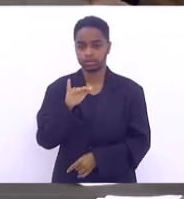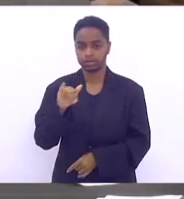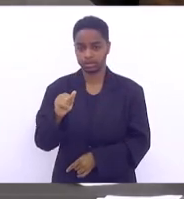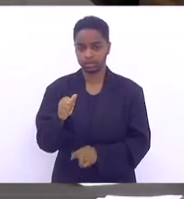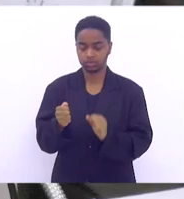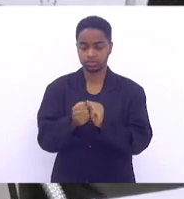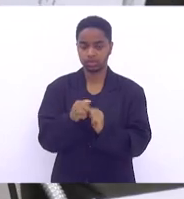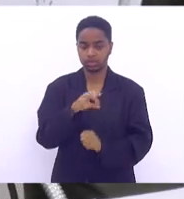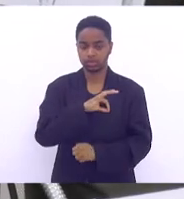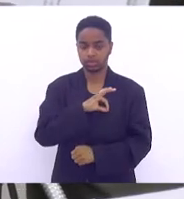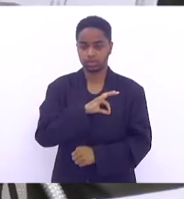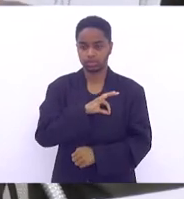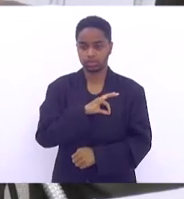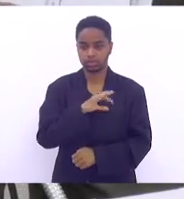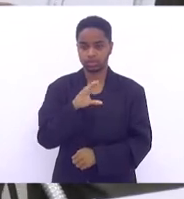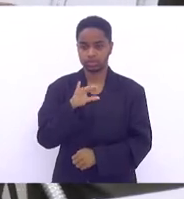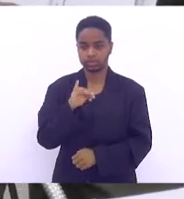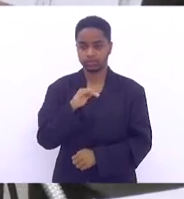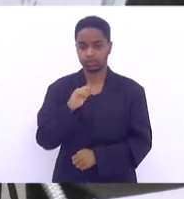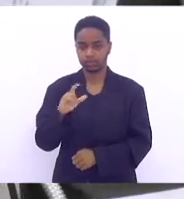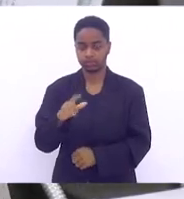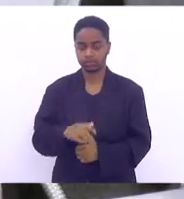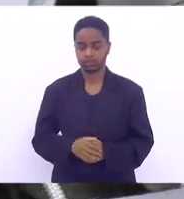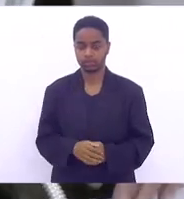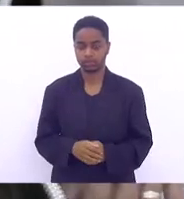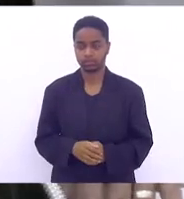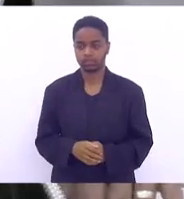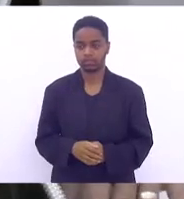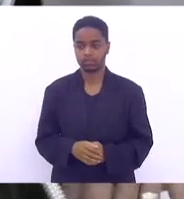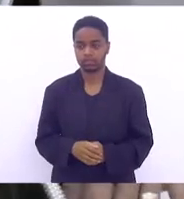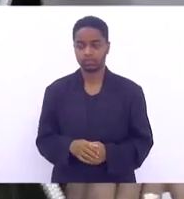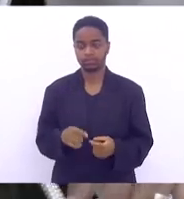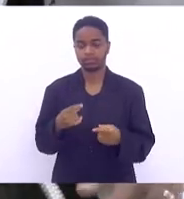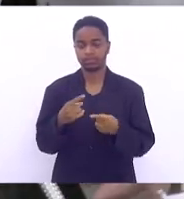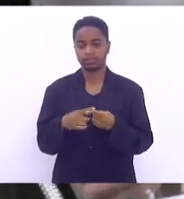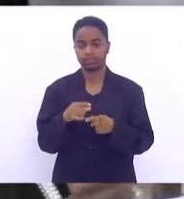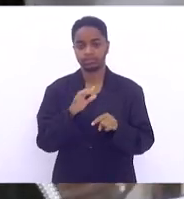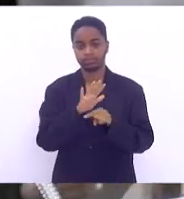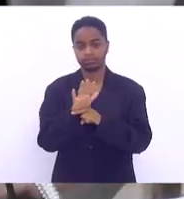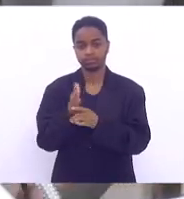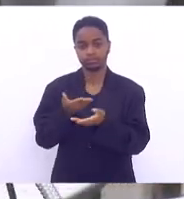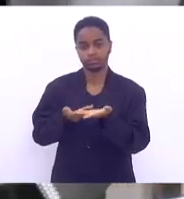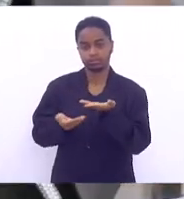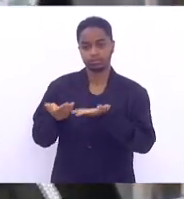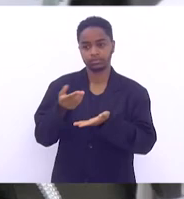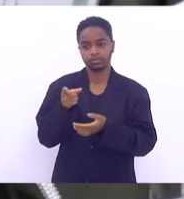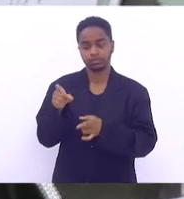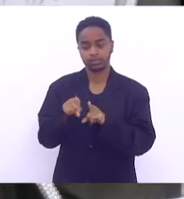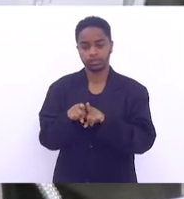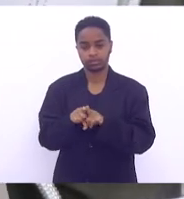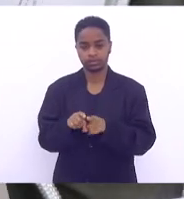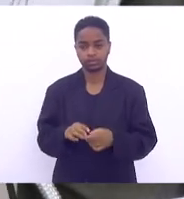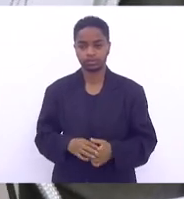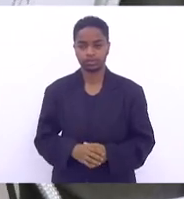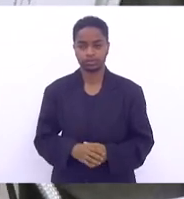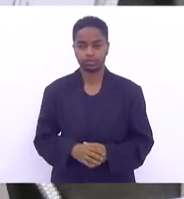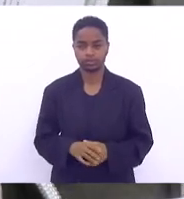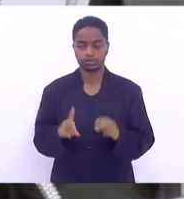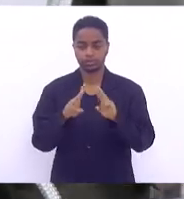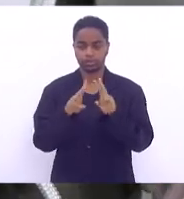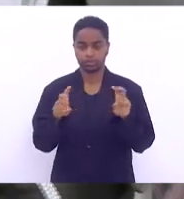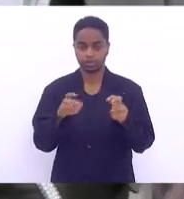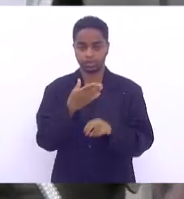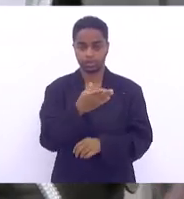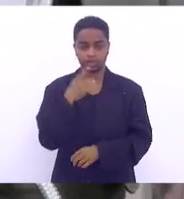polícia, papiloscopista da Polícia Civil, que contribuiu aí, interagiu com o gabinete de Vossa Excelência. Sobre o assunto, deputado